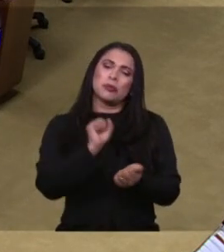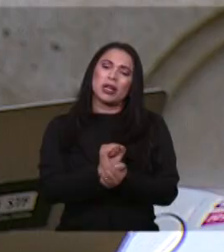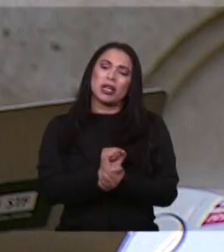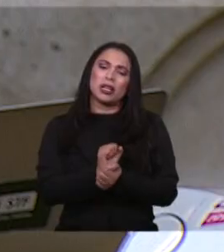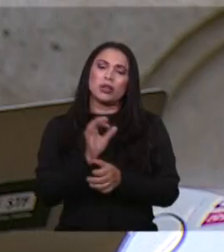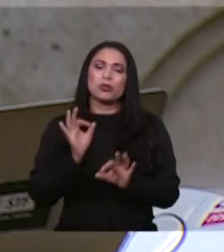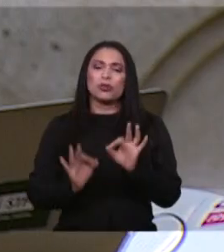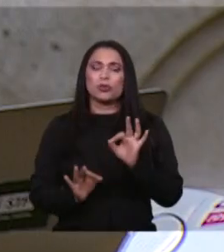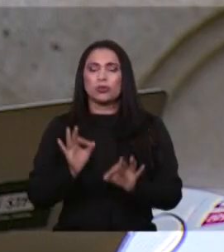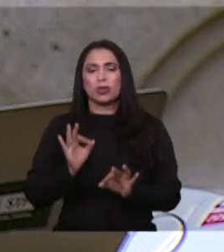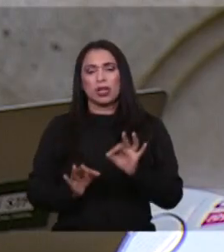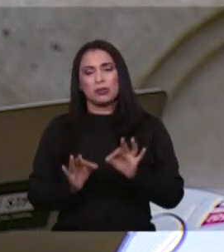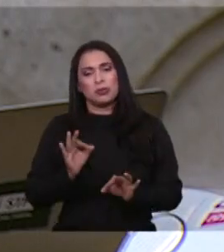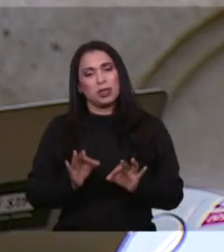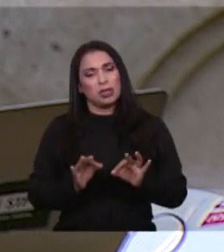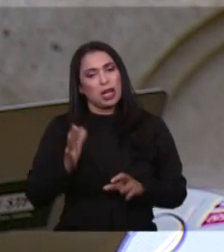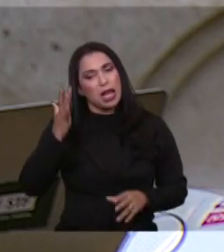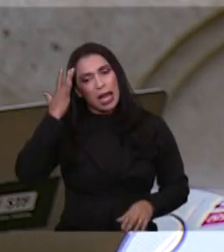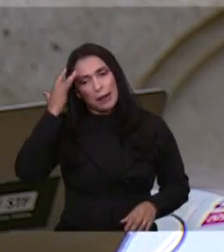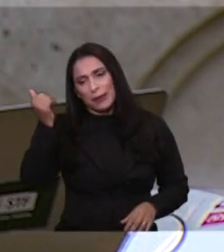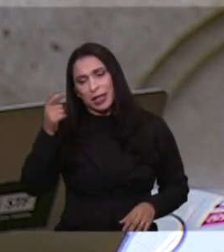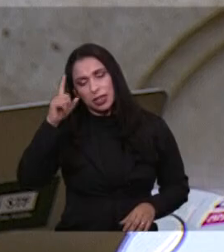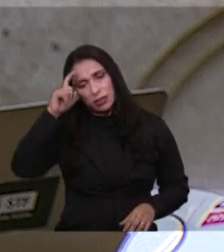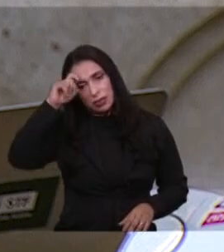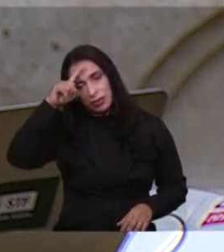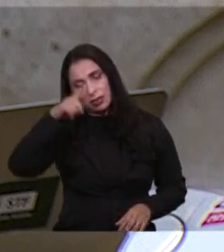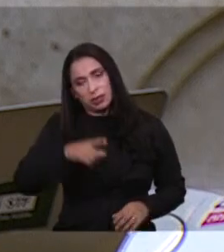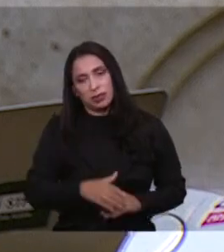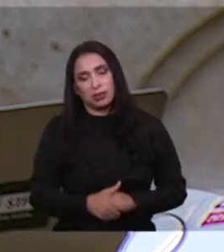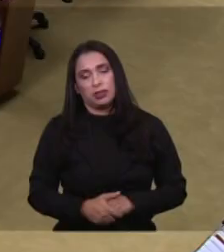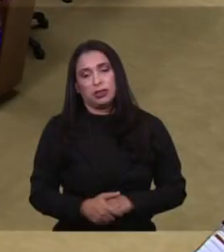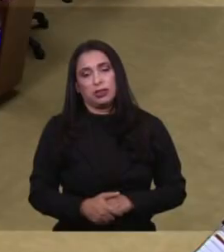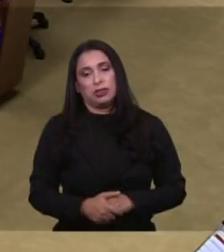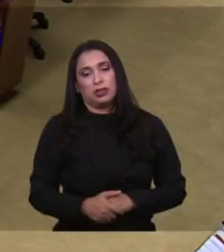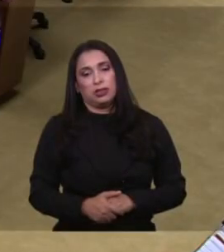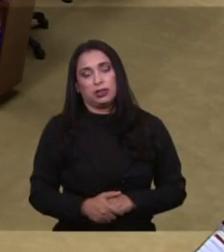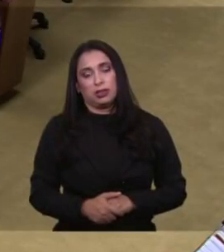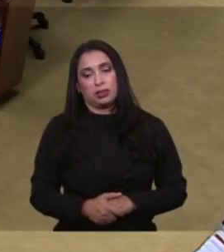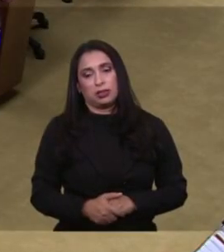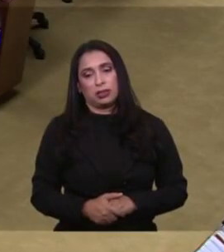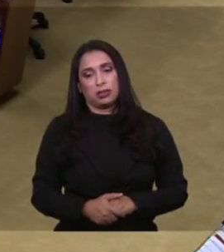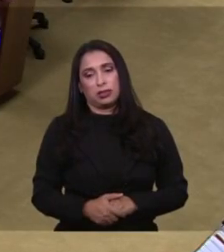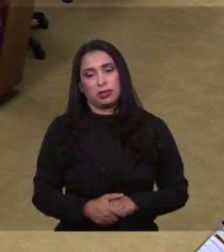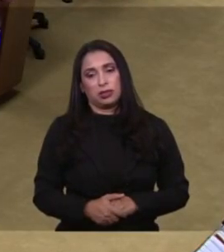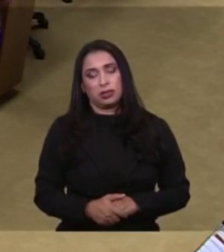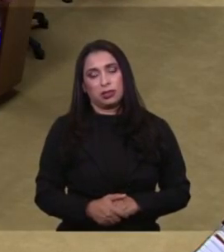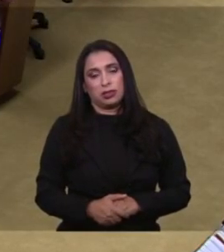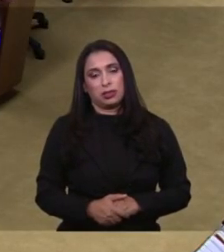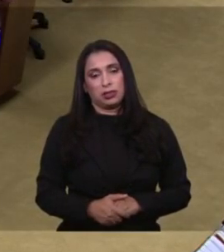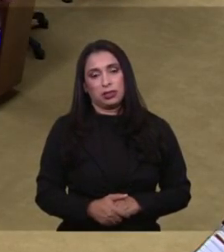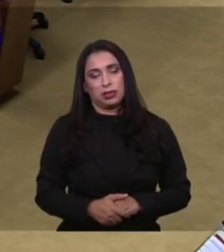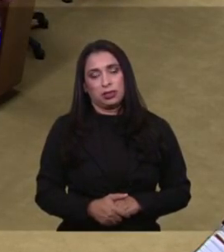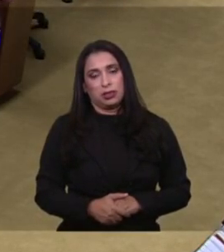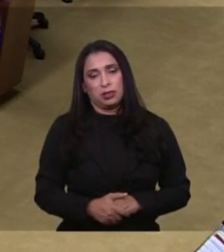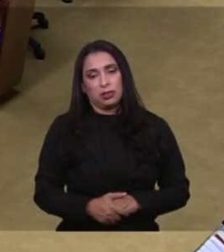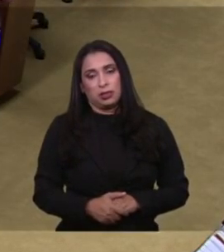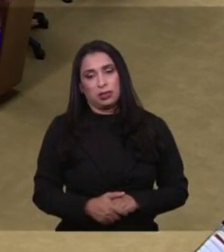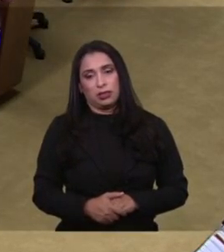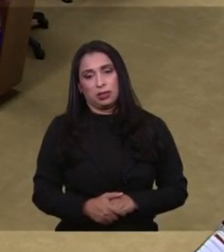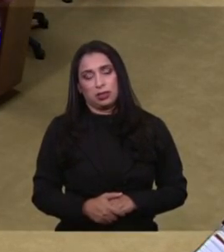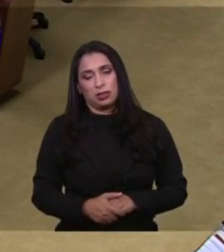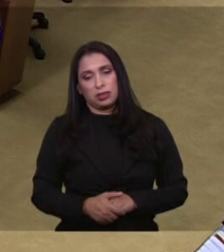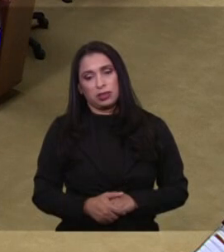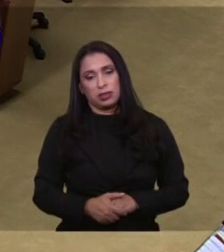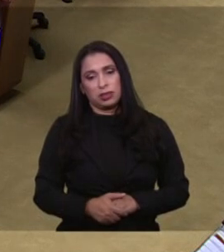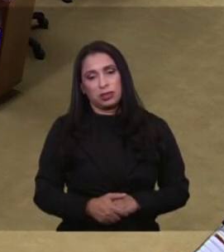mas a verdade é que não vai ficar mais fácil amanhã, vai continuar difícil. Então... Eu não sei, senhor presidente, se me permite. Pois não, ministro. Uma